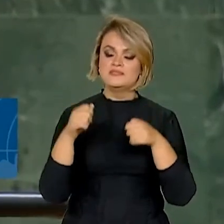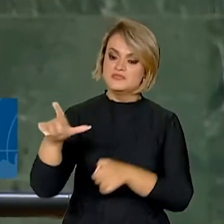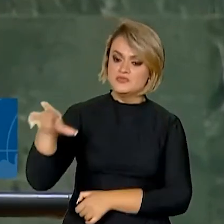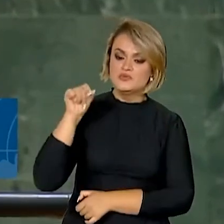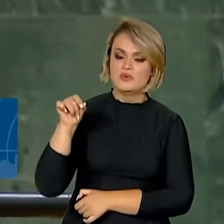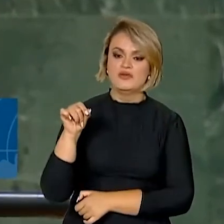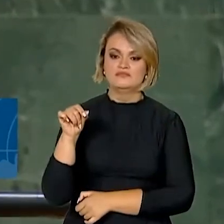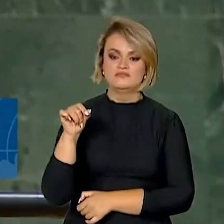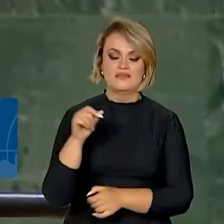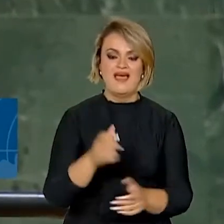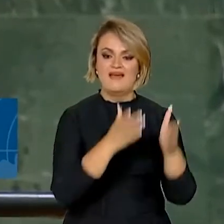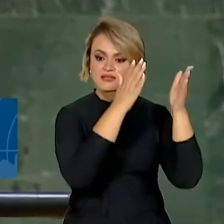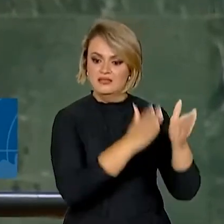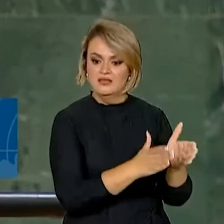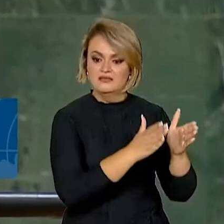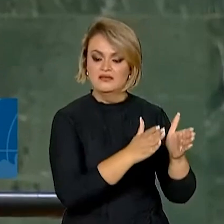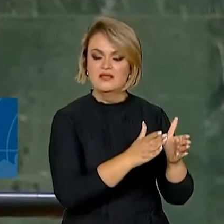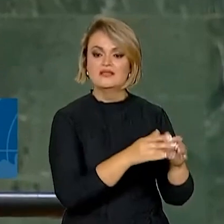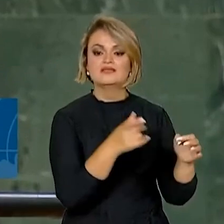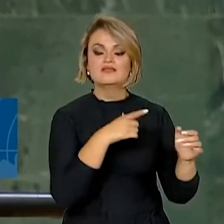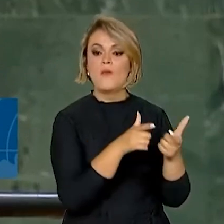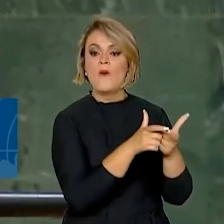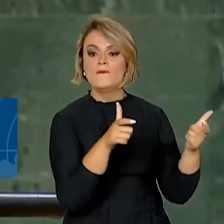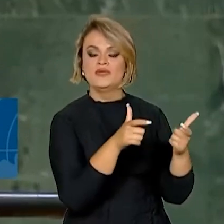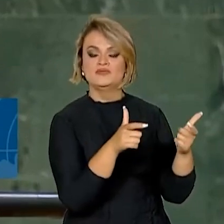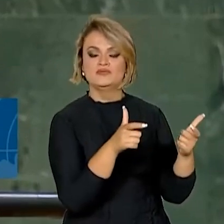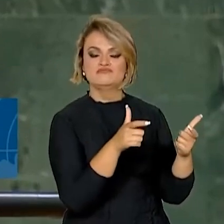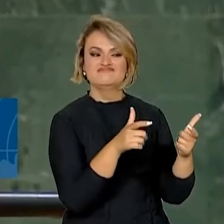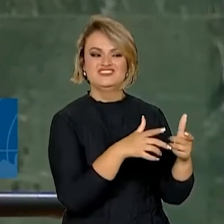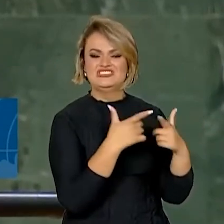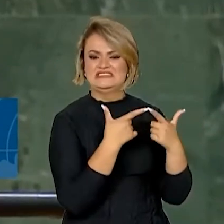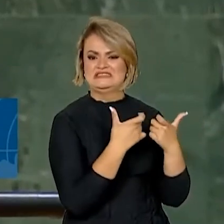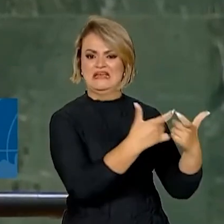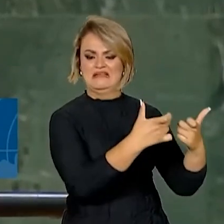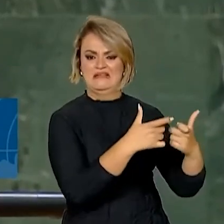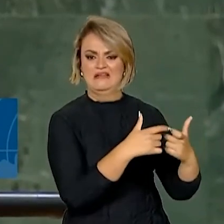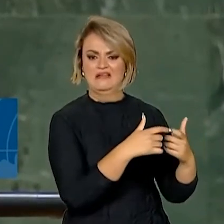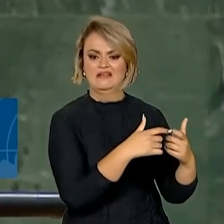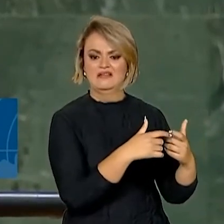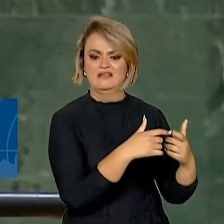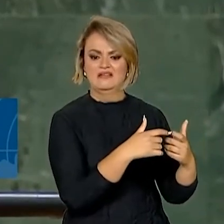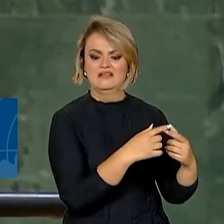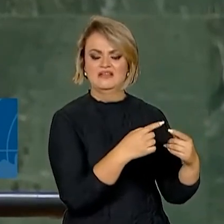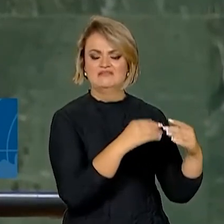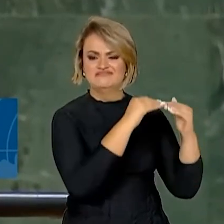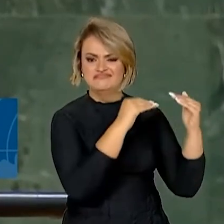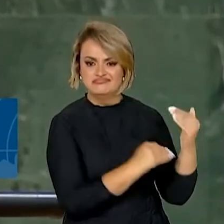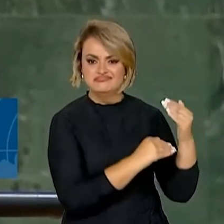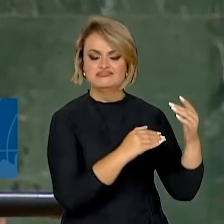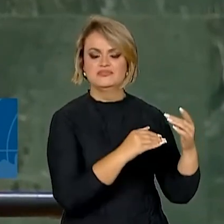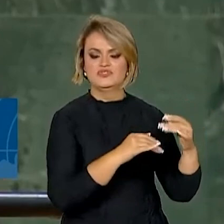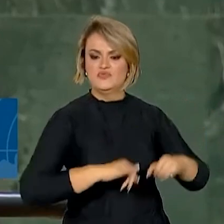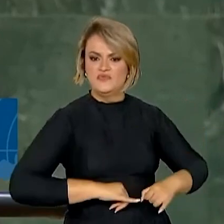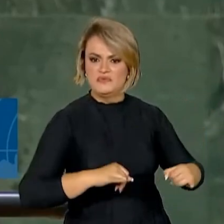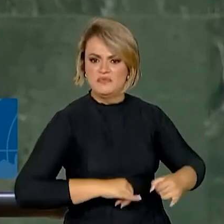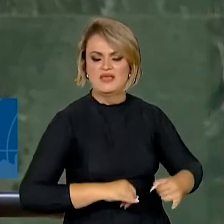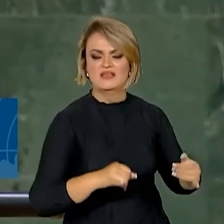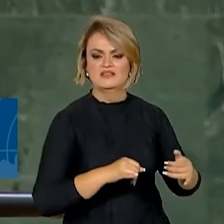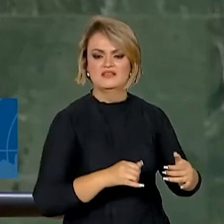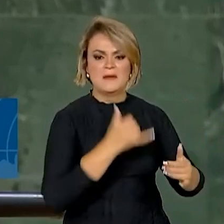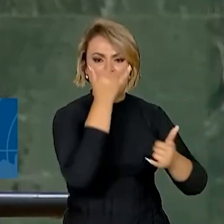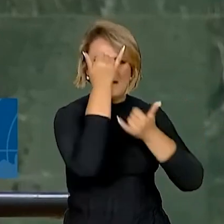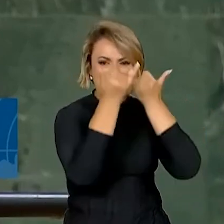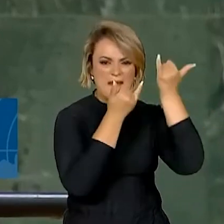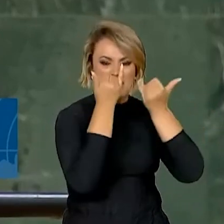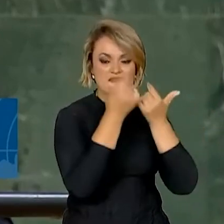escolher. De um lado está a ampliação dos conflitos, o aprofundamento das desigualdades e a erosão do